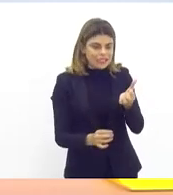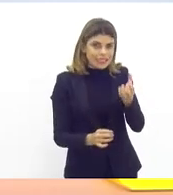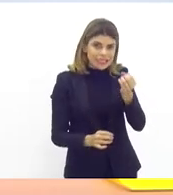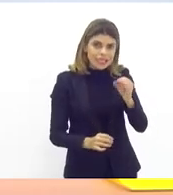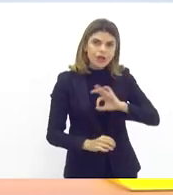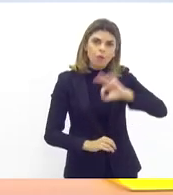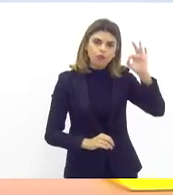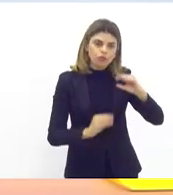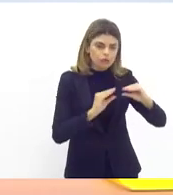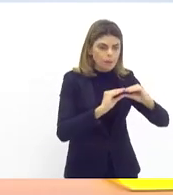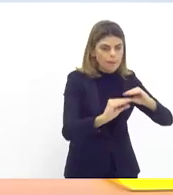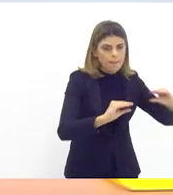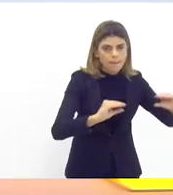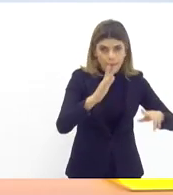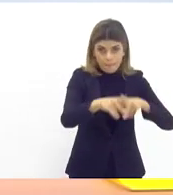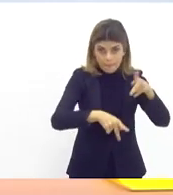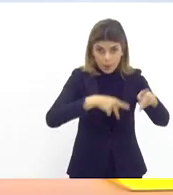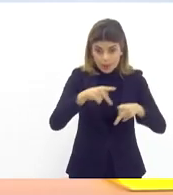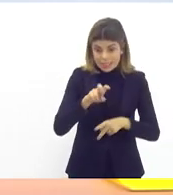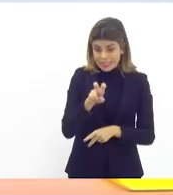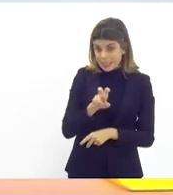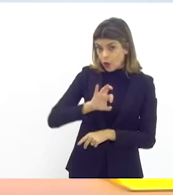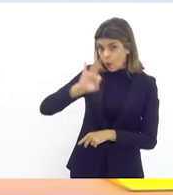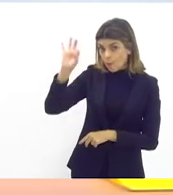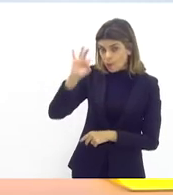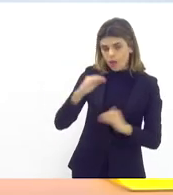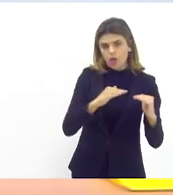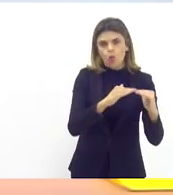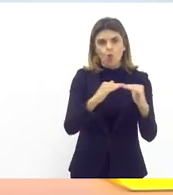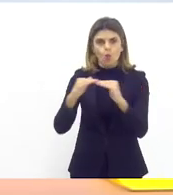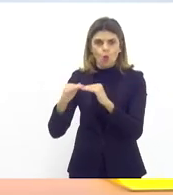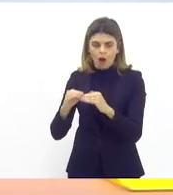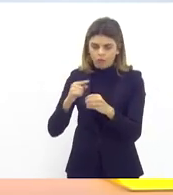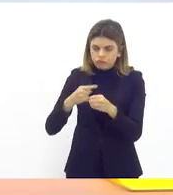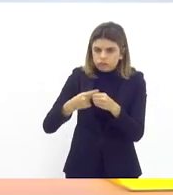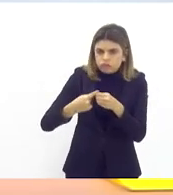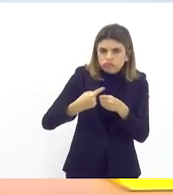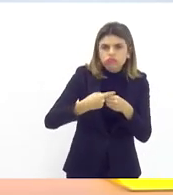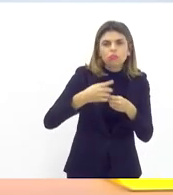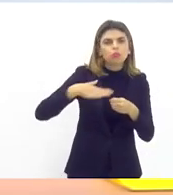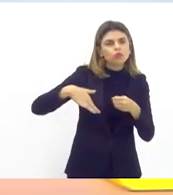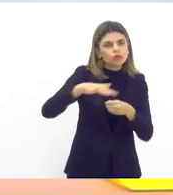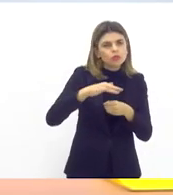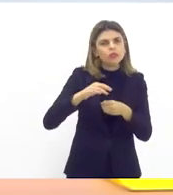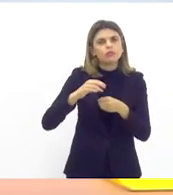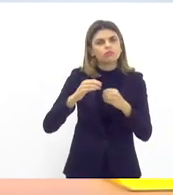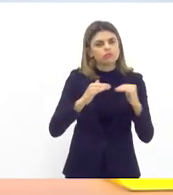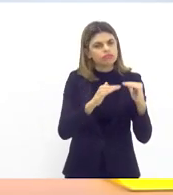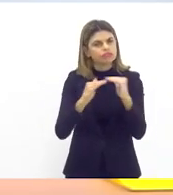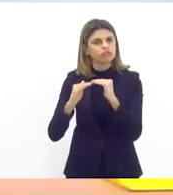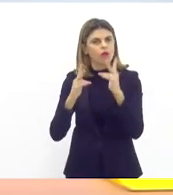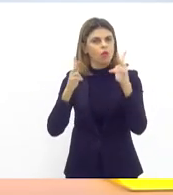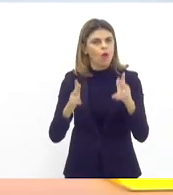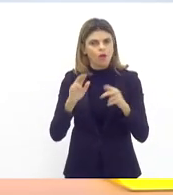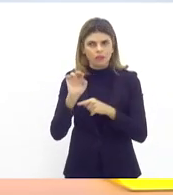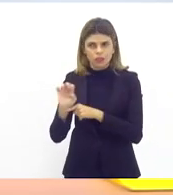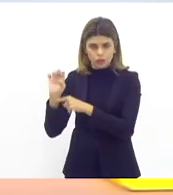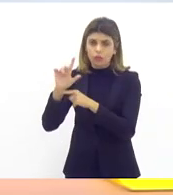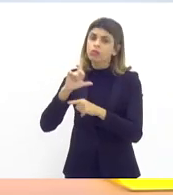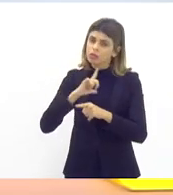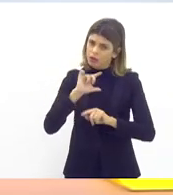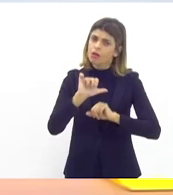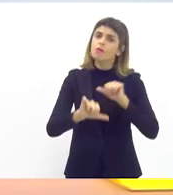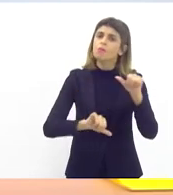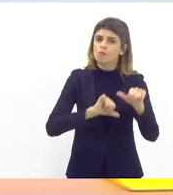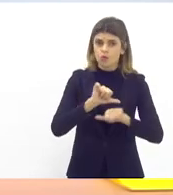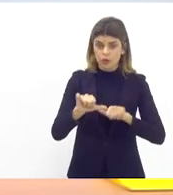à população e 5% distribuído por igual para os municípios do estado. Então, tem uma mudança aí. Então, quando